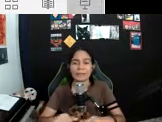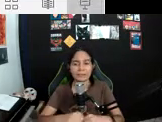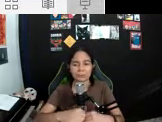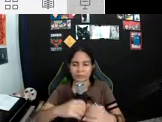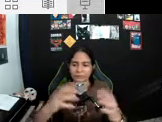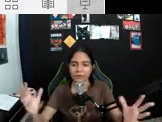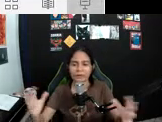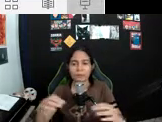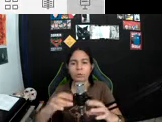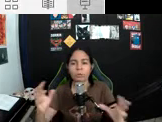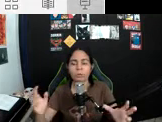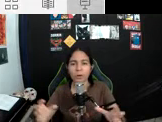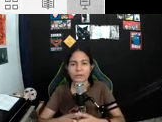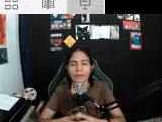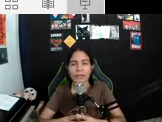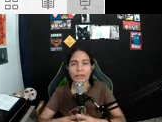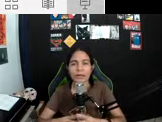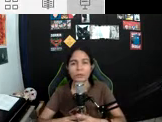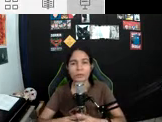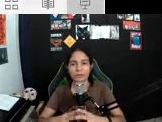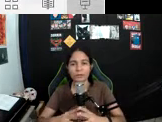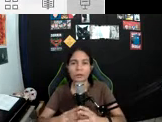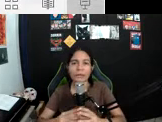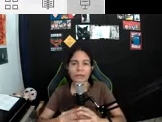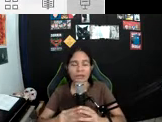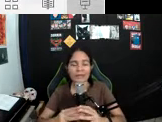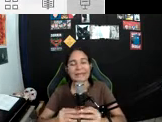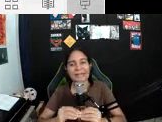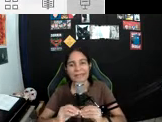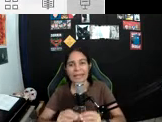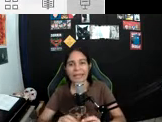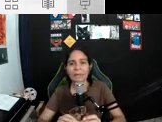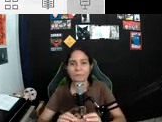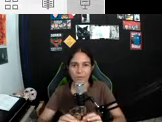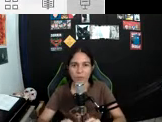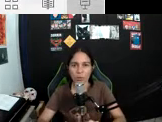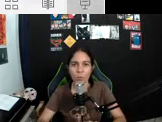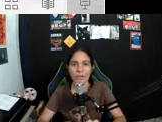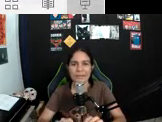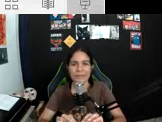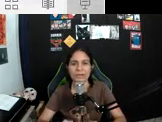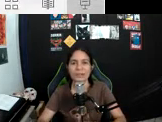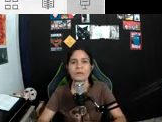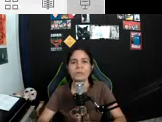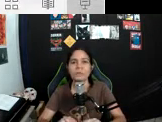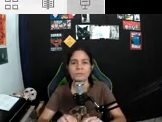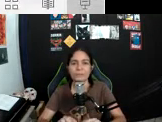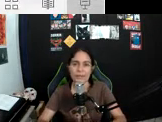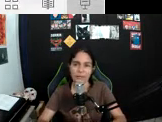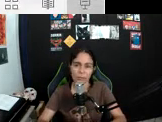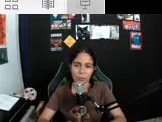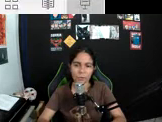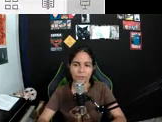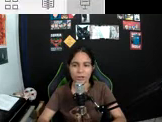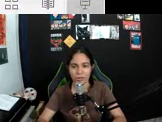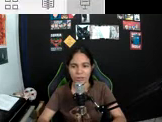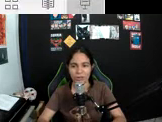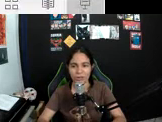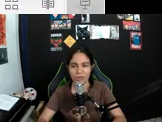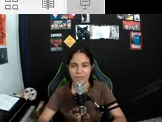e fez uma festa pomposa aonde somente 100 pessoas estão contaminadas